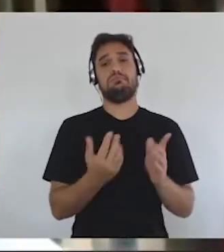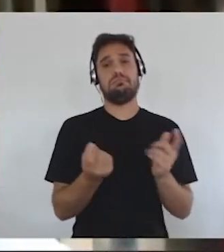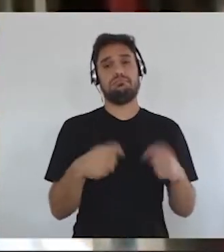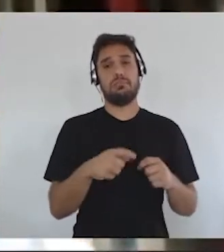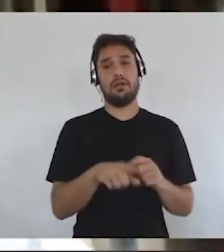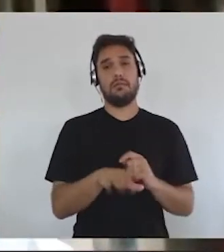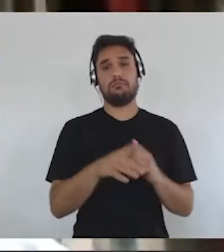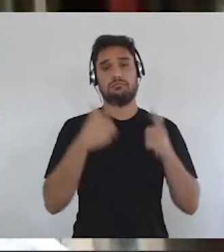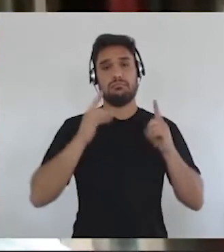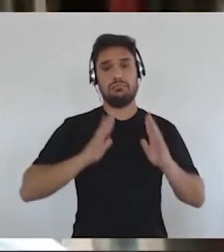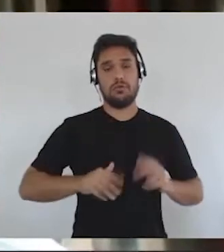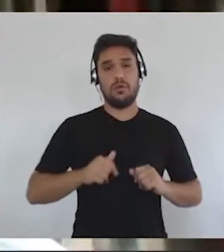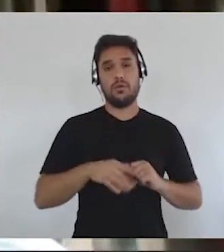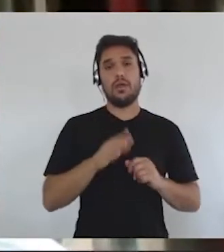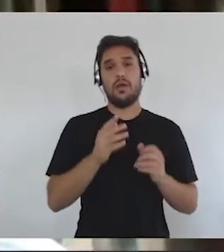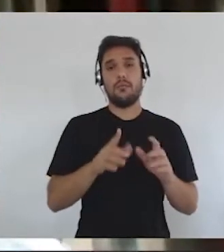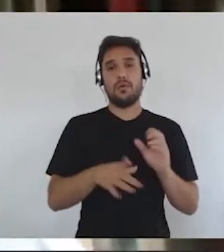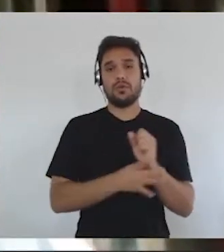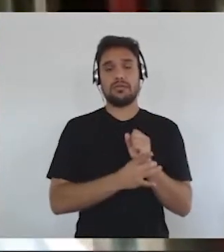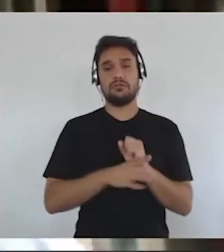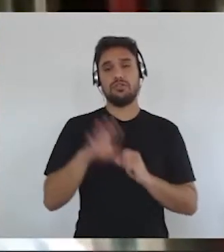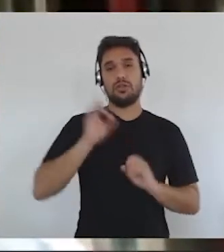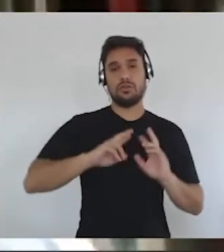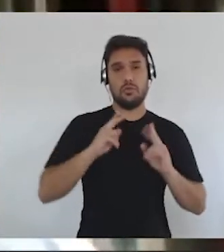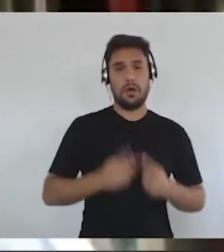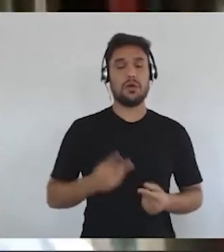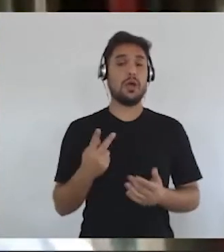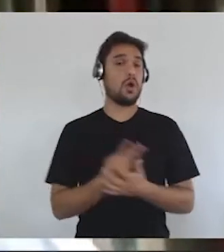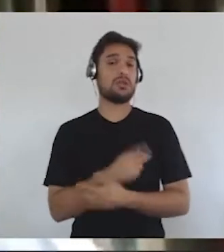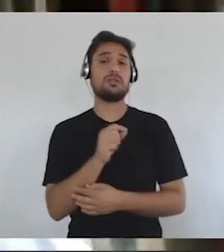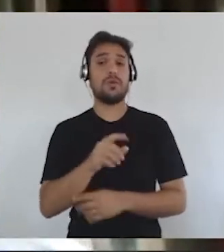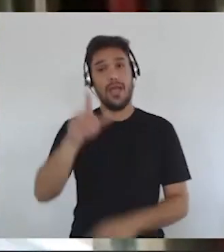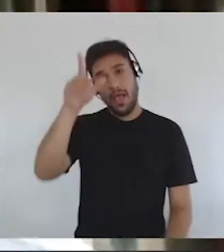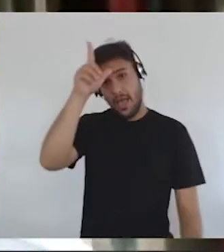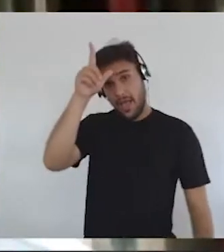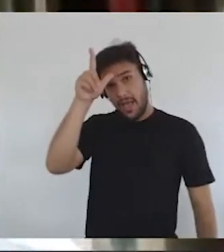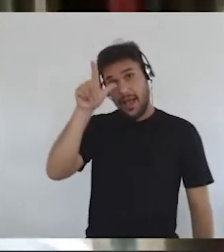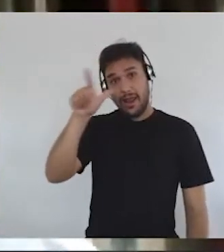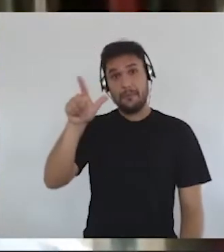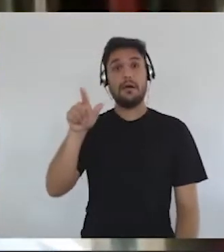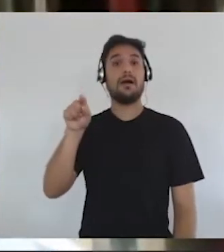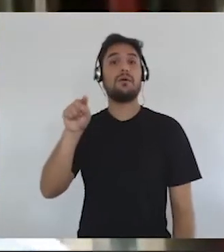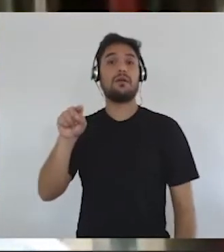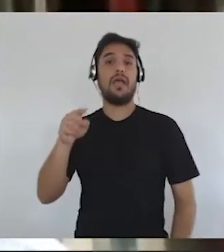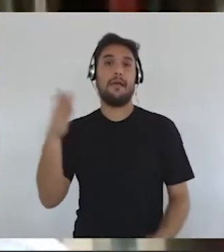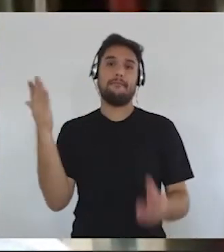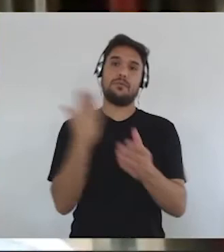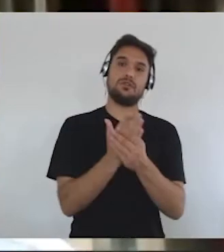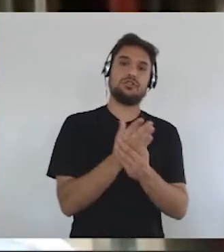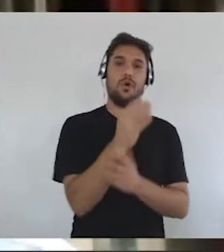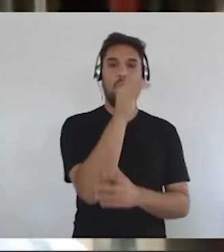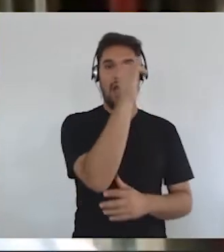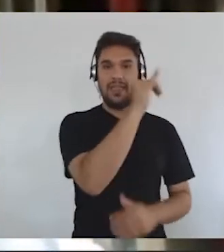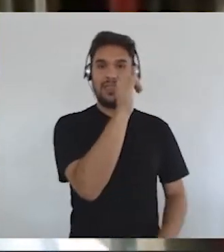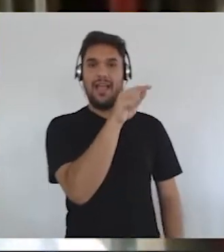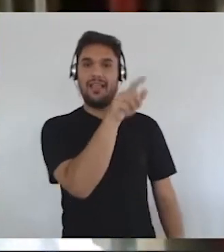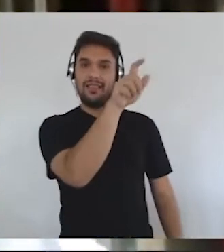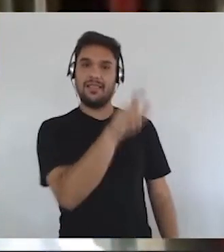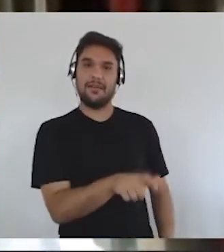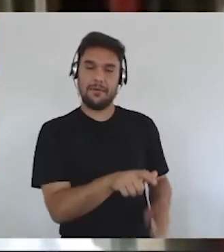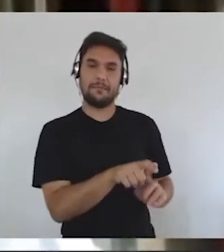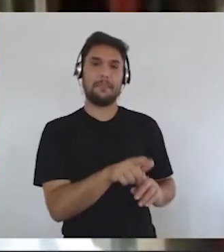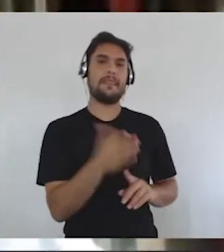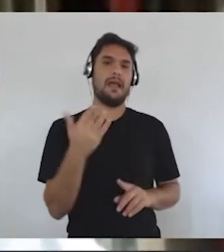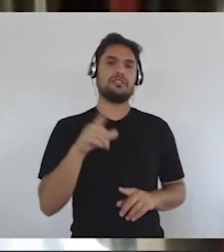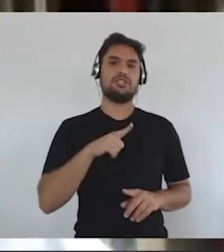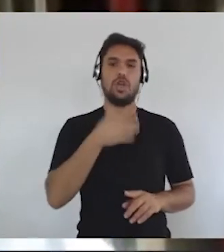das imunidades, que seria a exceção da proteção de direitos humanos. O que acontece? A Alemanha leva a Itália à Corte Internacional de Justiça, havia um